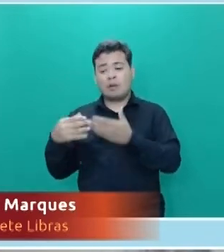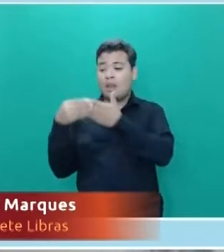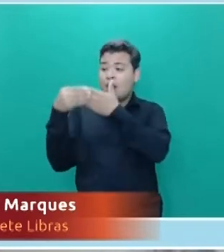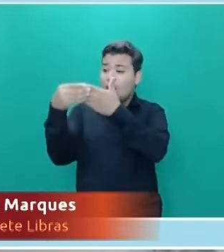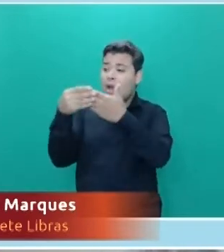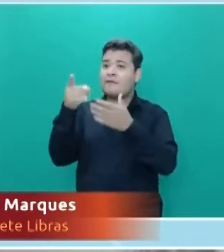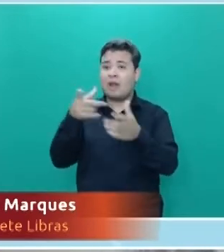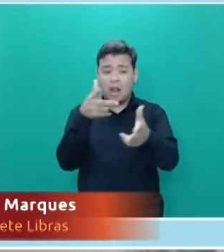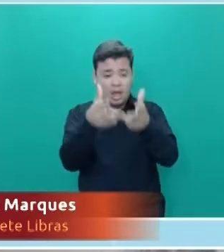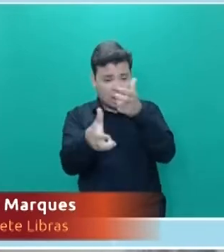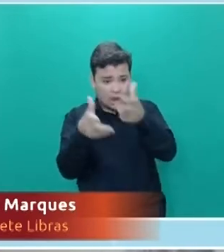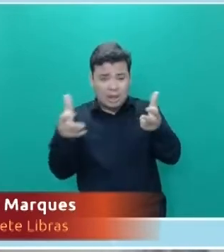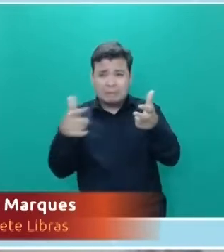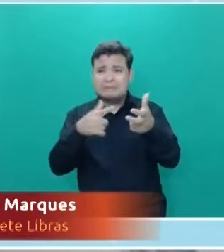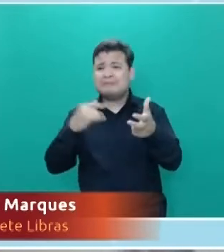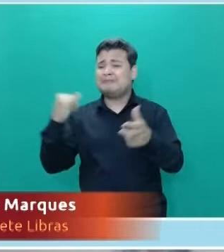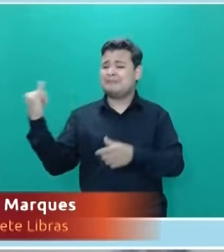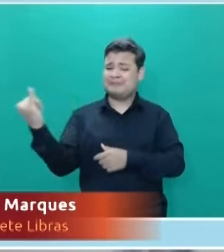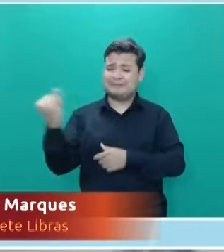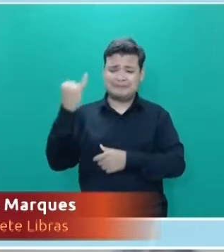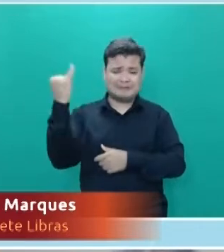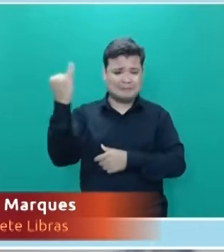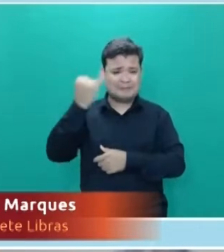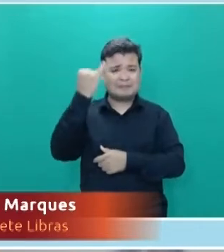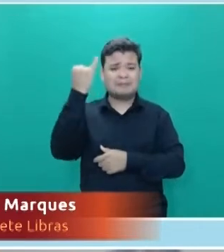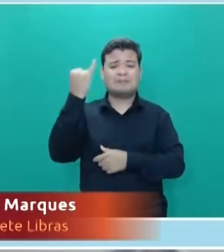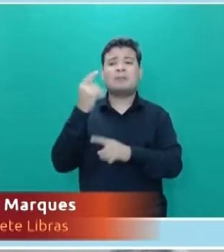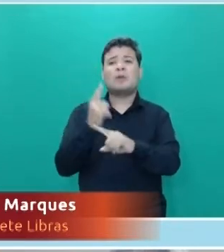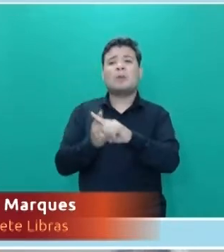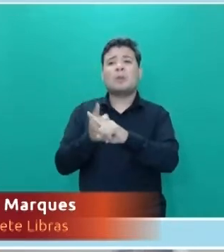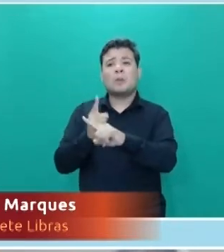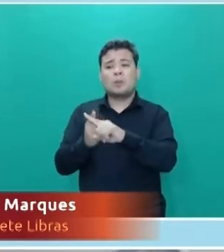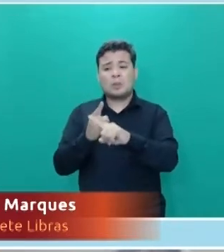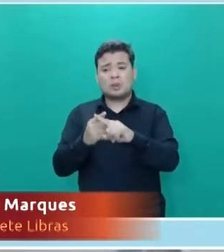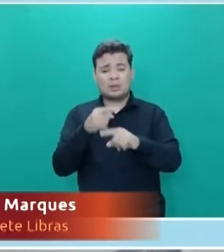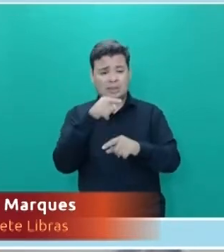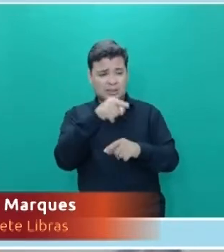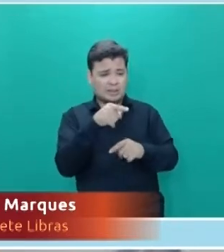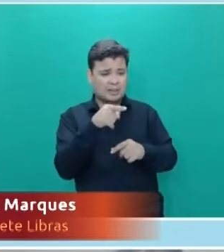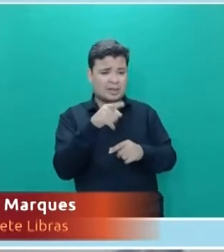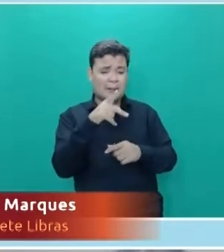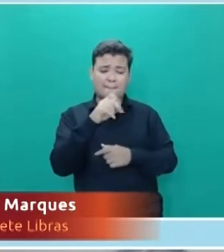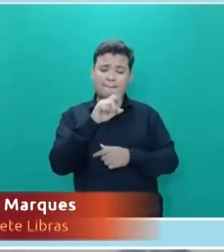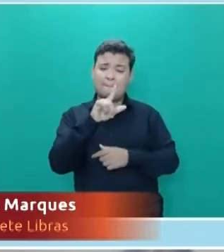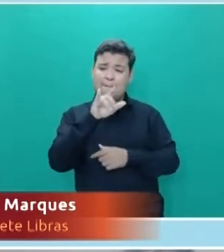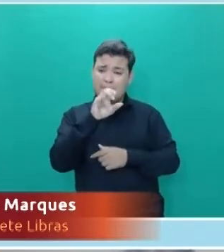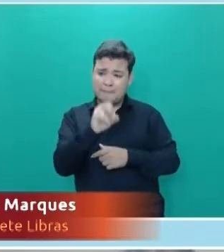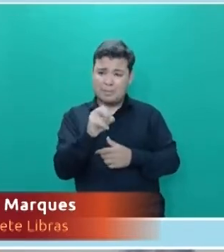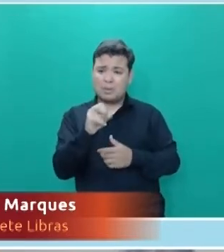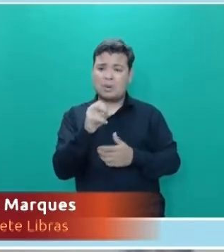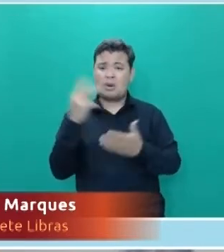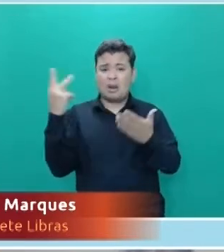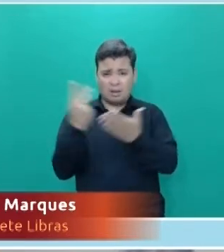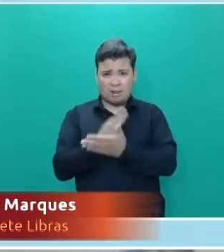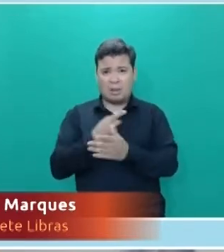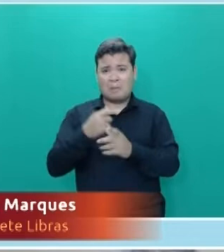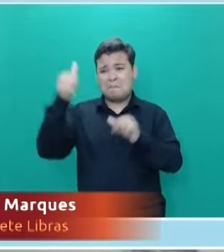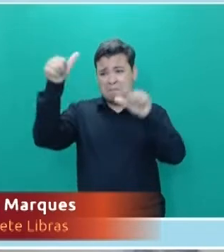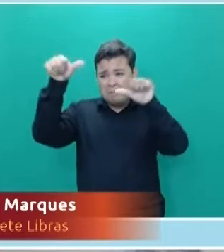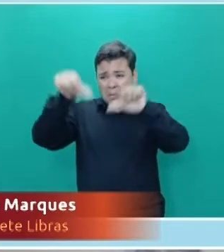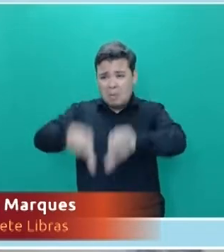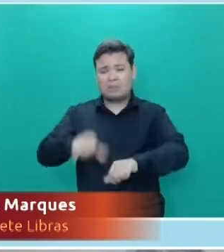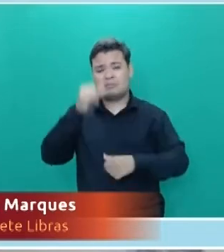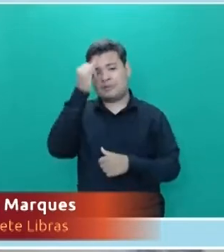de extrema importância para que a gente não tenha esse quadro se agravando, né, nos próximos meses.